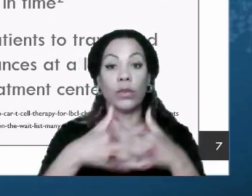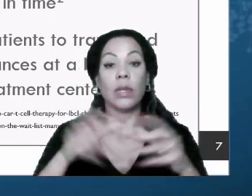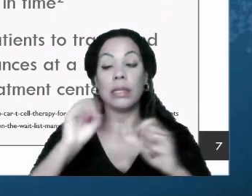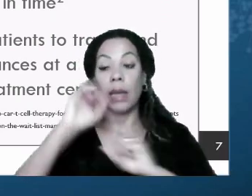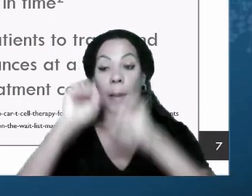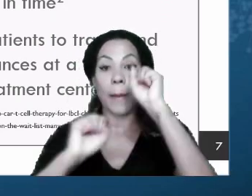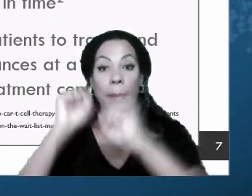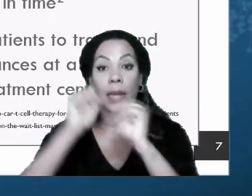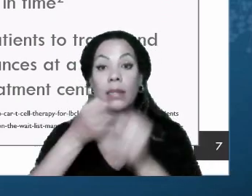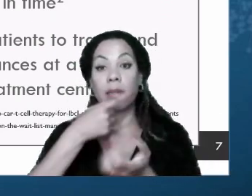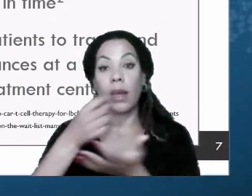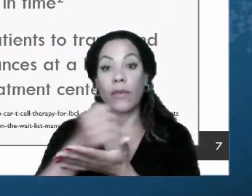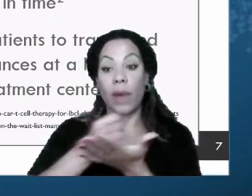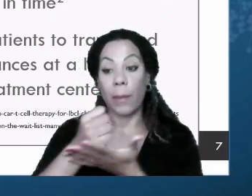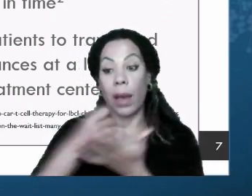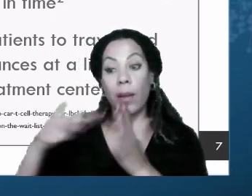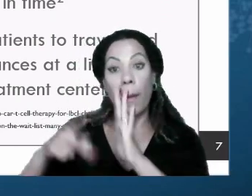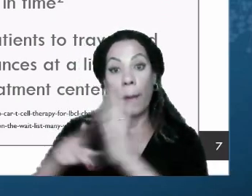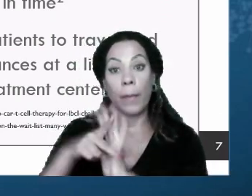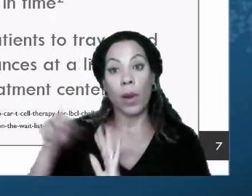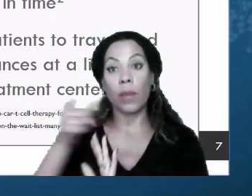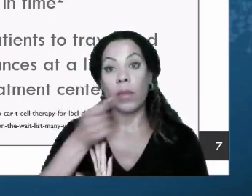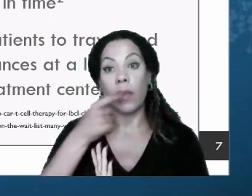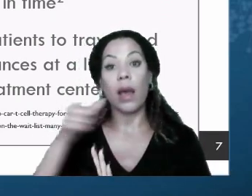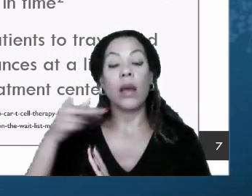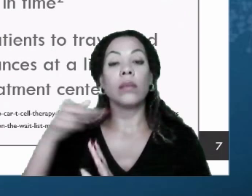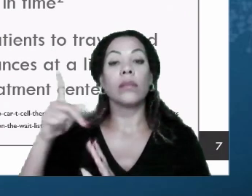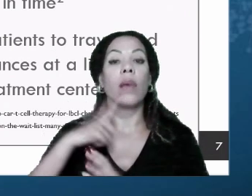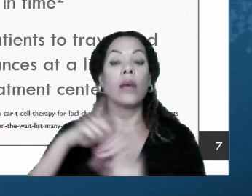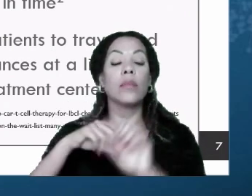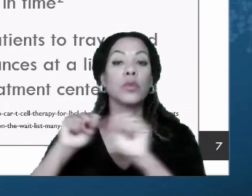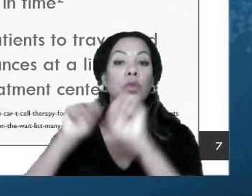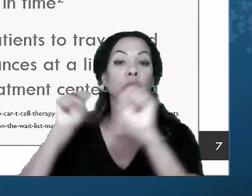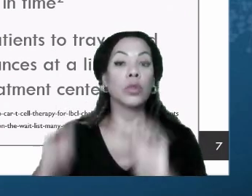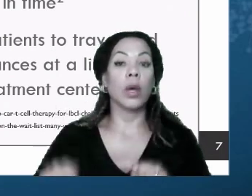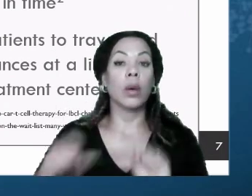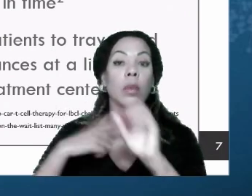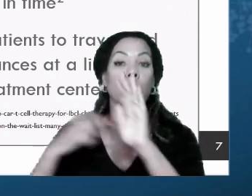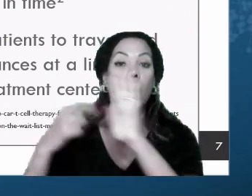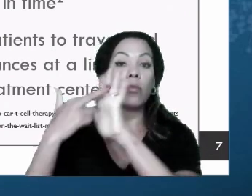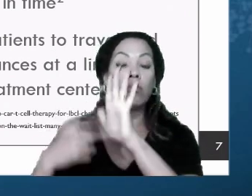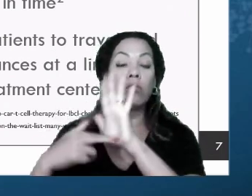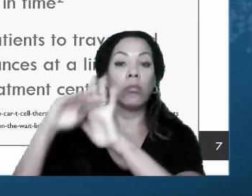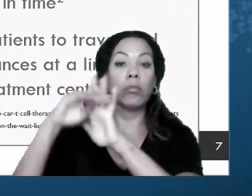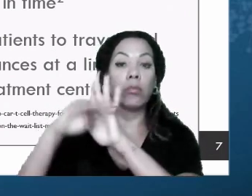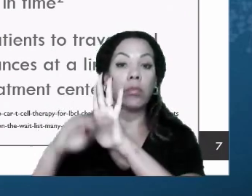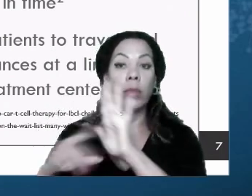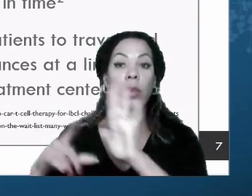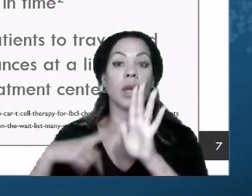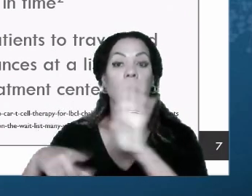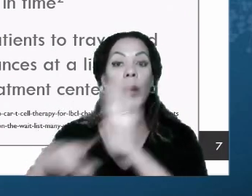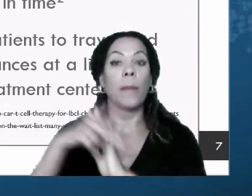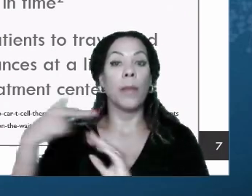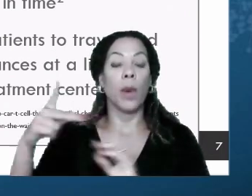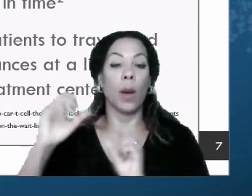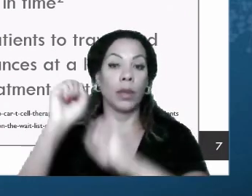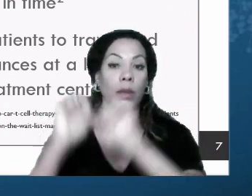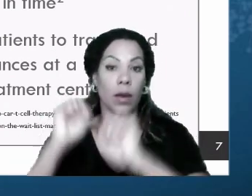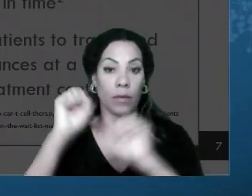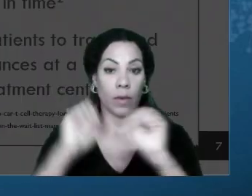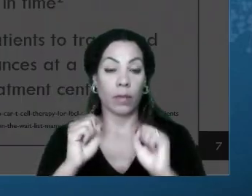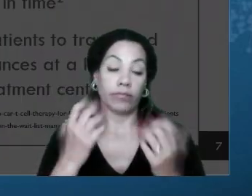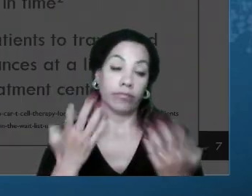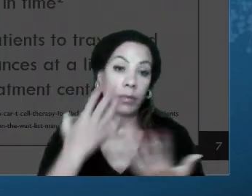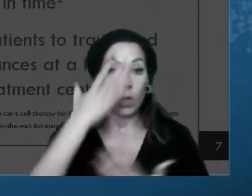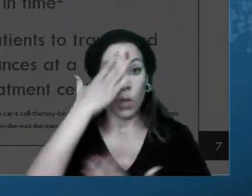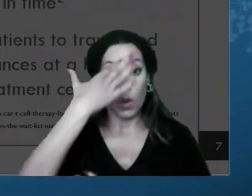farmacêuticas que possuem esses produtos, elas têm seus próprios sistemas e redes logísticas e as suas próprias fábricas, e é